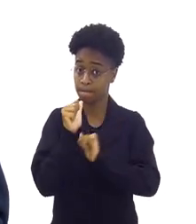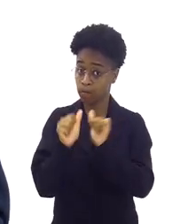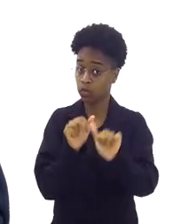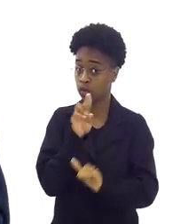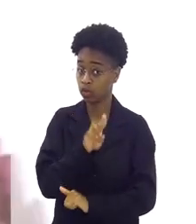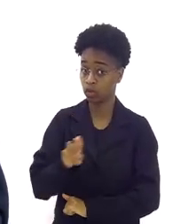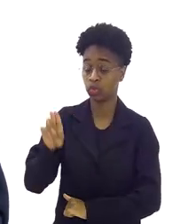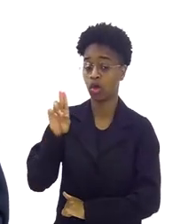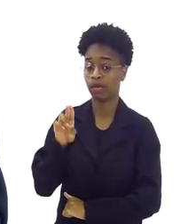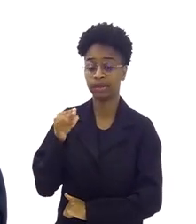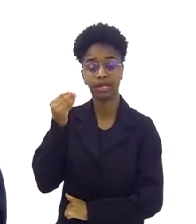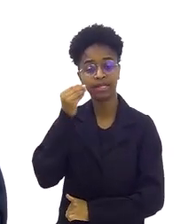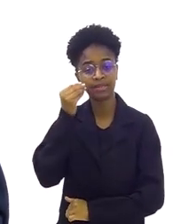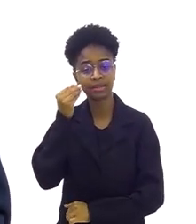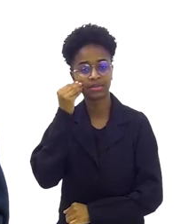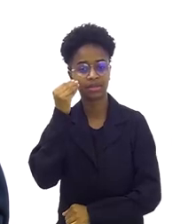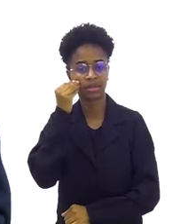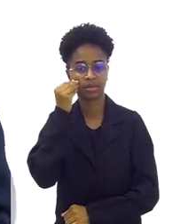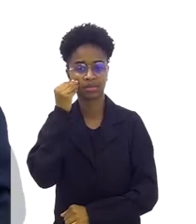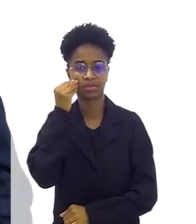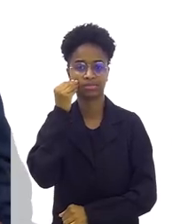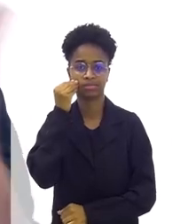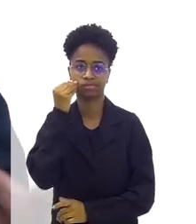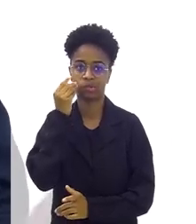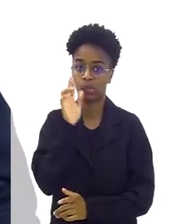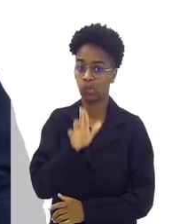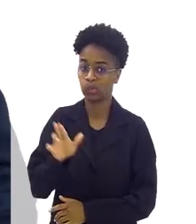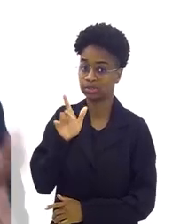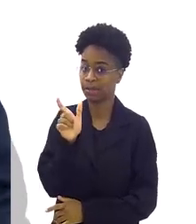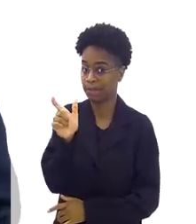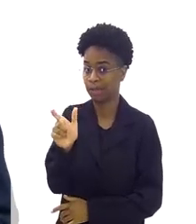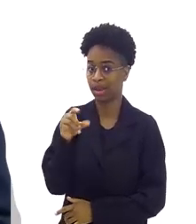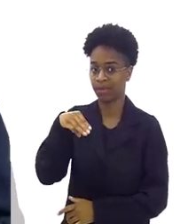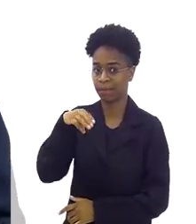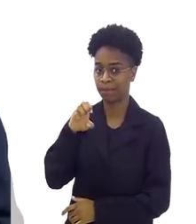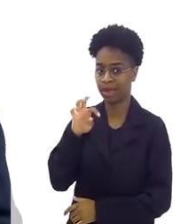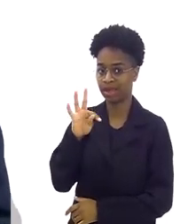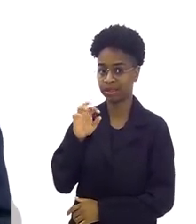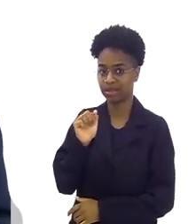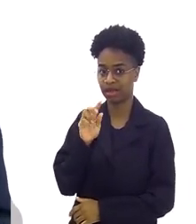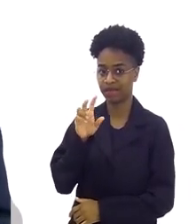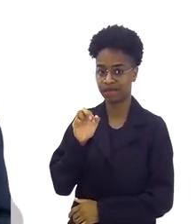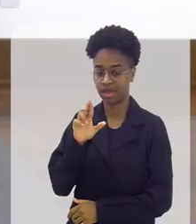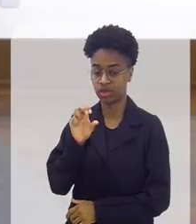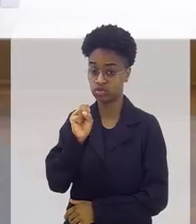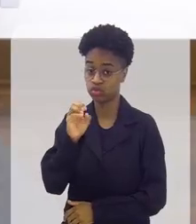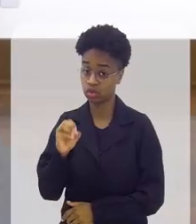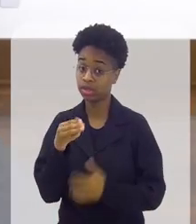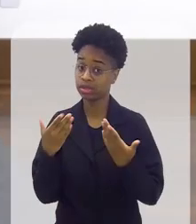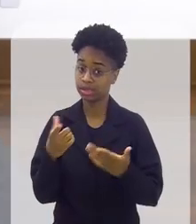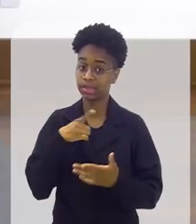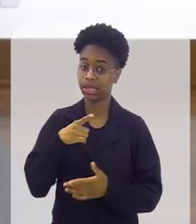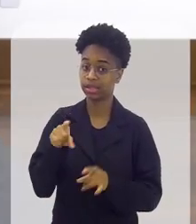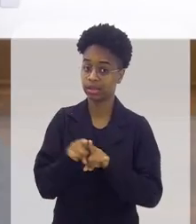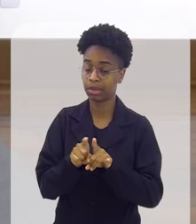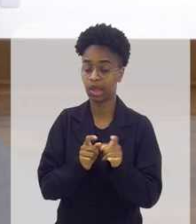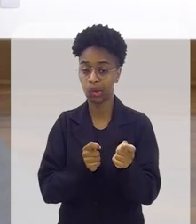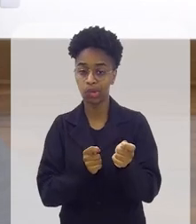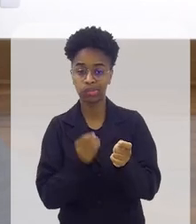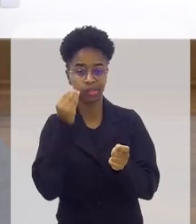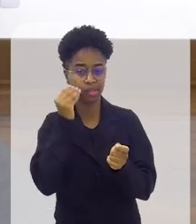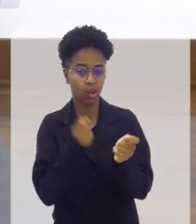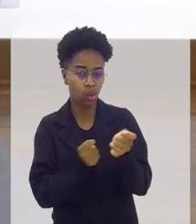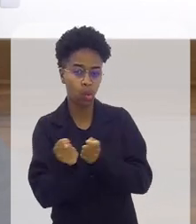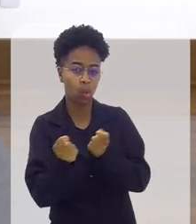marca que vai mudar o nome dela para abraçar esse nome que eles mesmos criaram. Então, existe um quê aí de